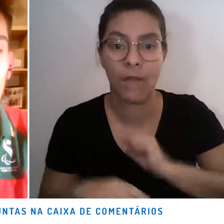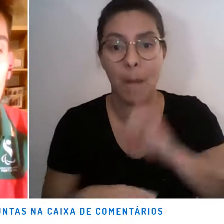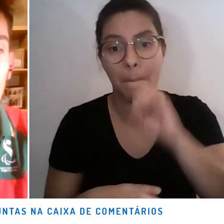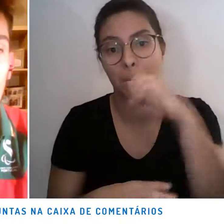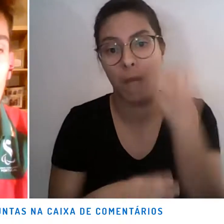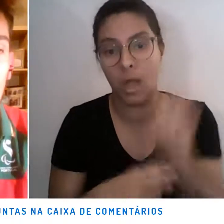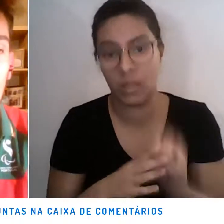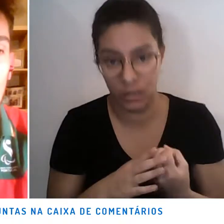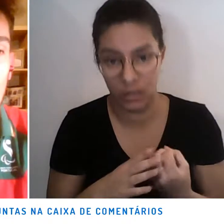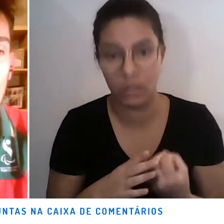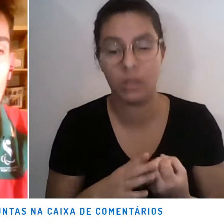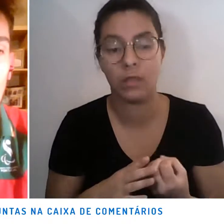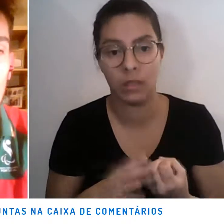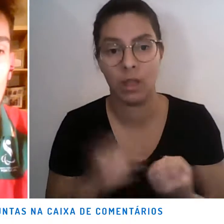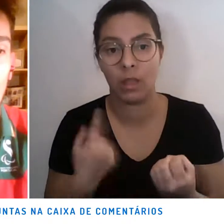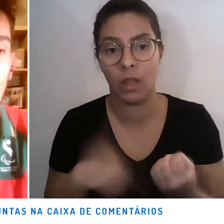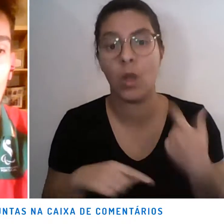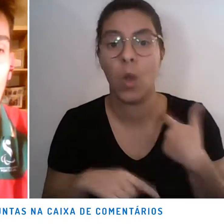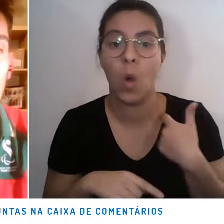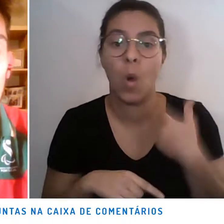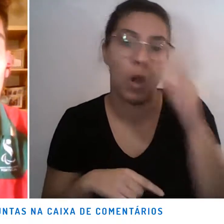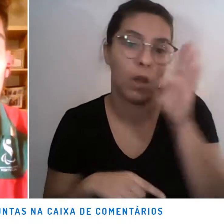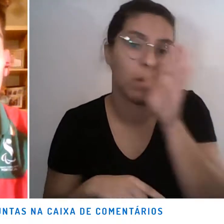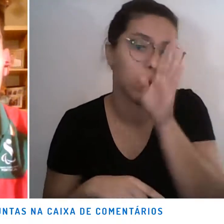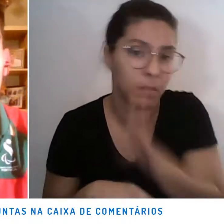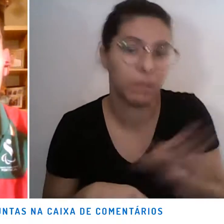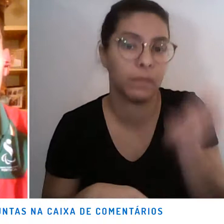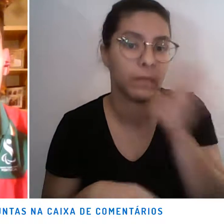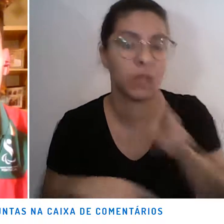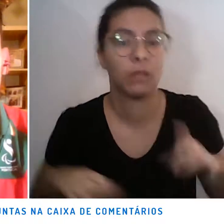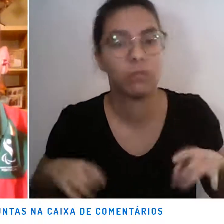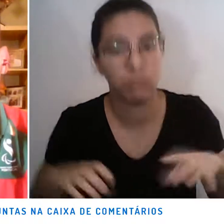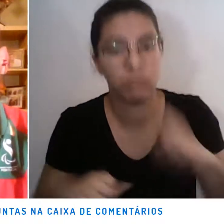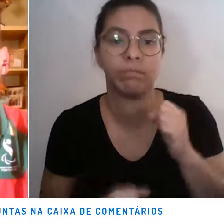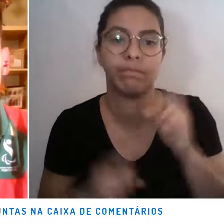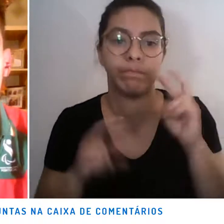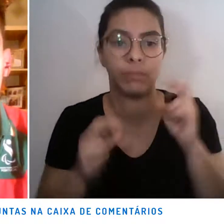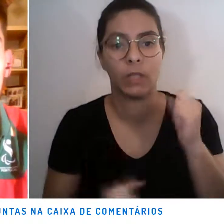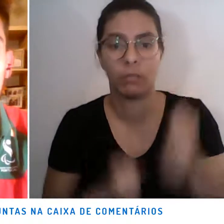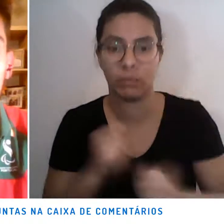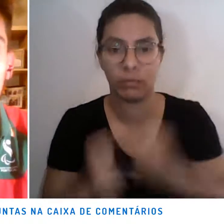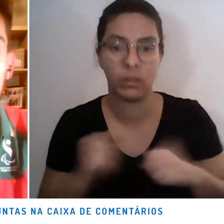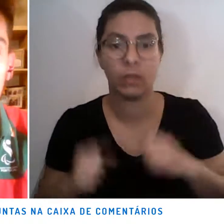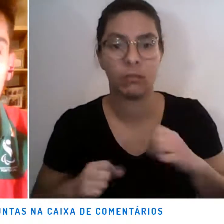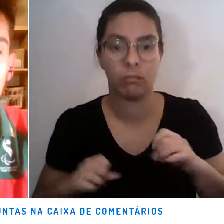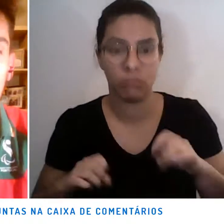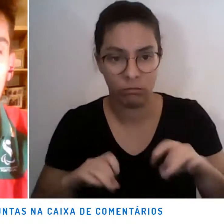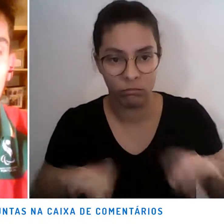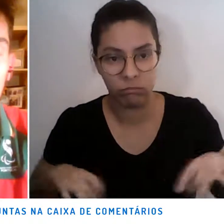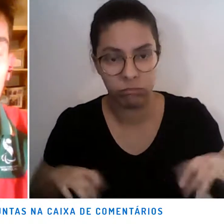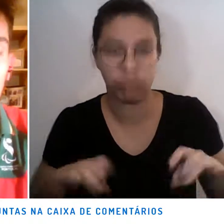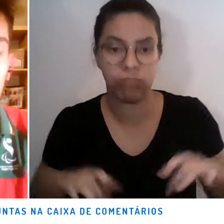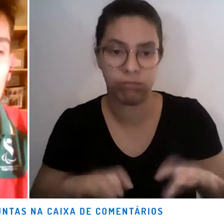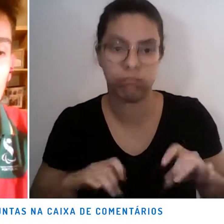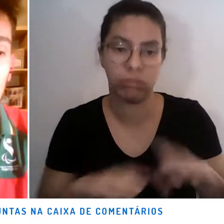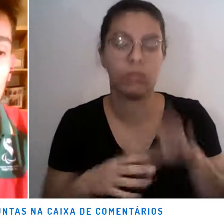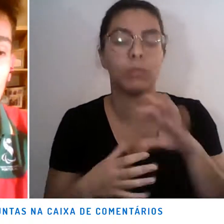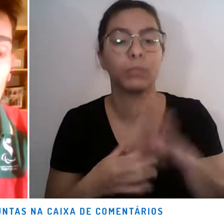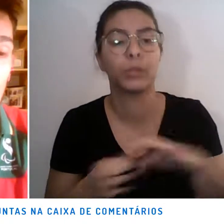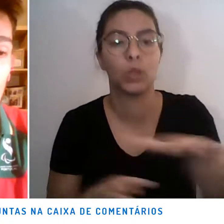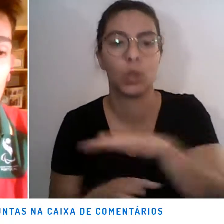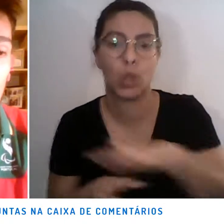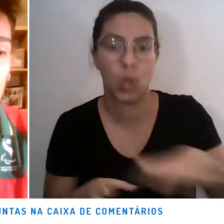ir treinar sozinho, fazer umas corridas para a pista de tartan, que nós também aqui temos em Montemor.